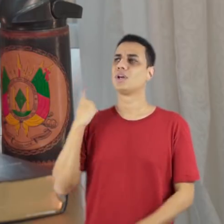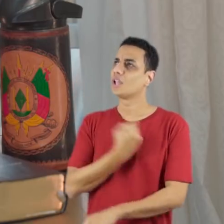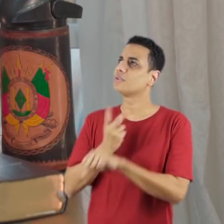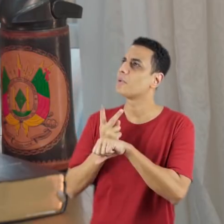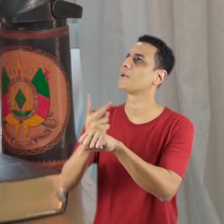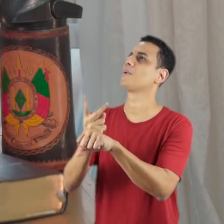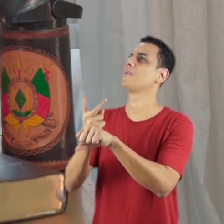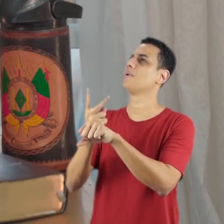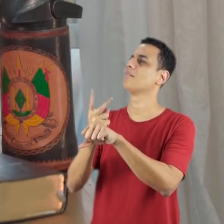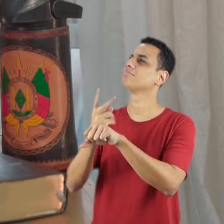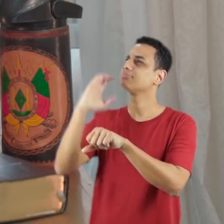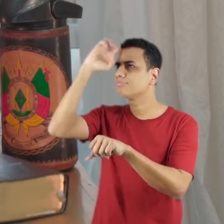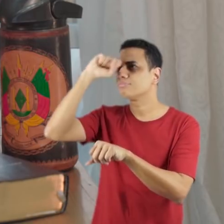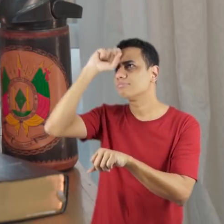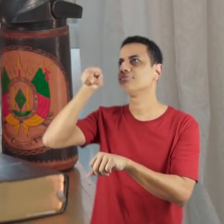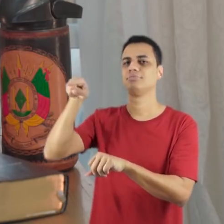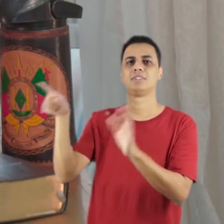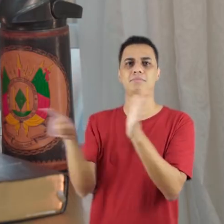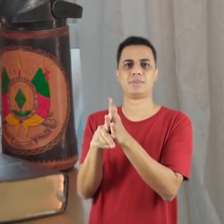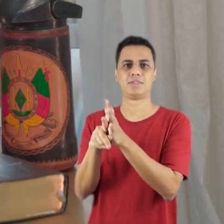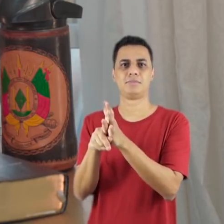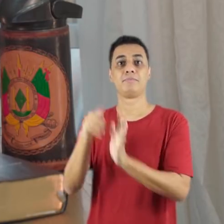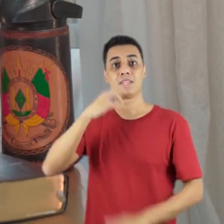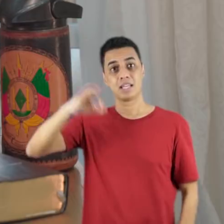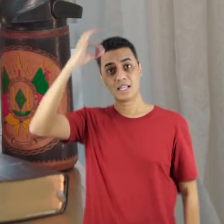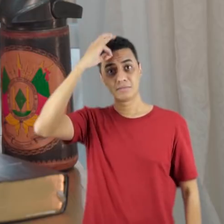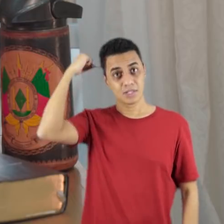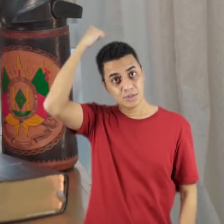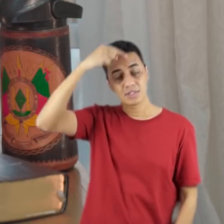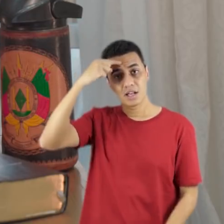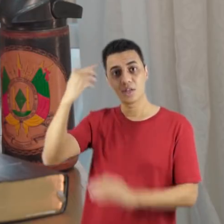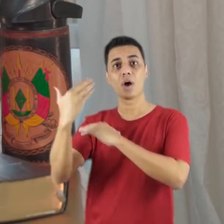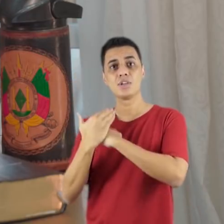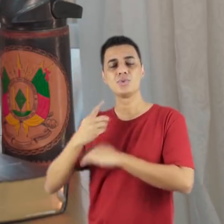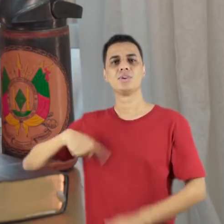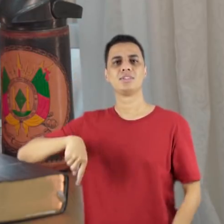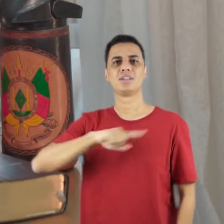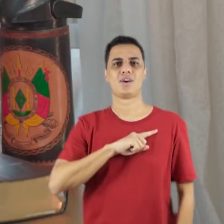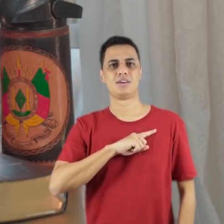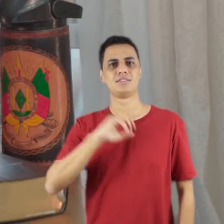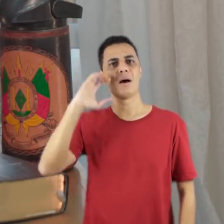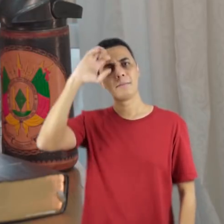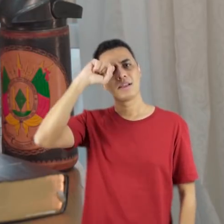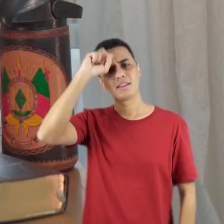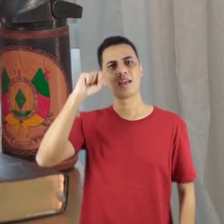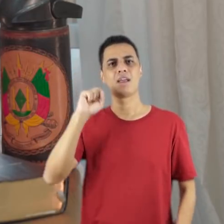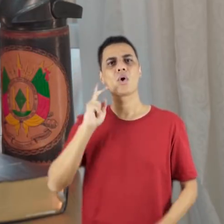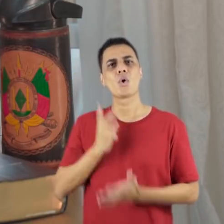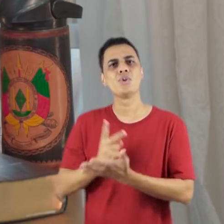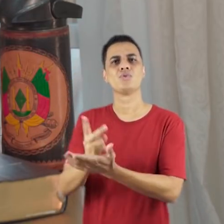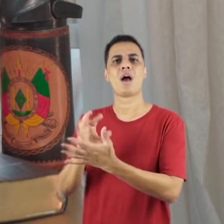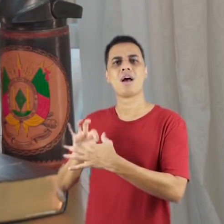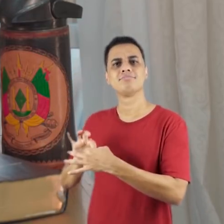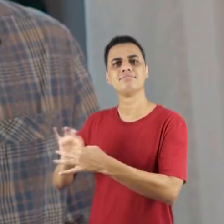Buscamos e aceitamos a sua instrução e correção. E o Espírito Santo, que habita em nós, nos ajuda nessa tarefa de não encobrir o pecado e de